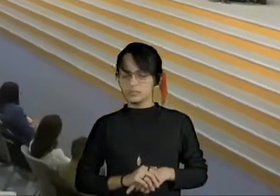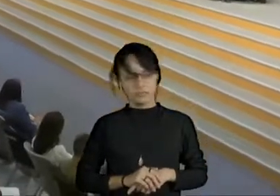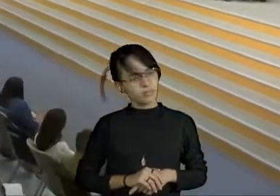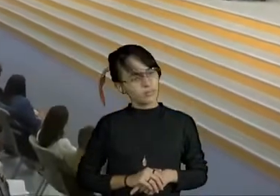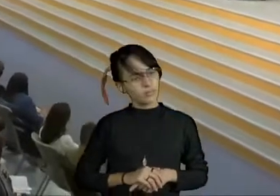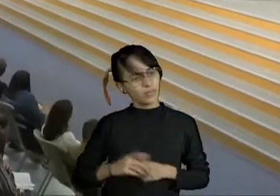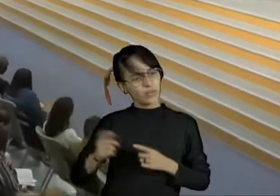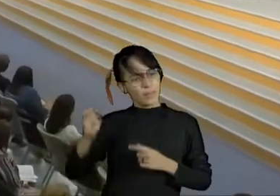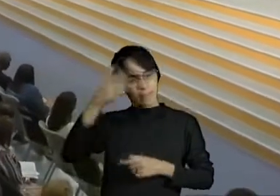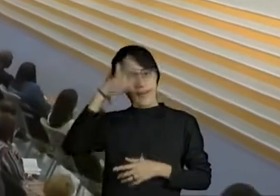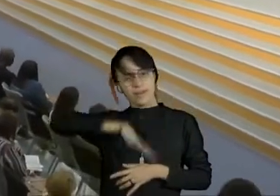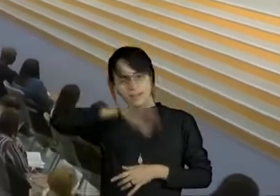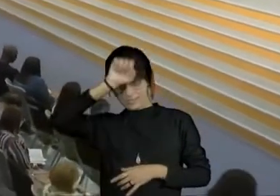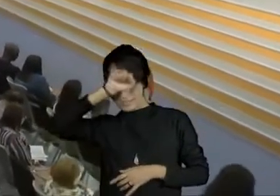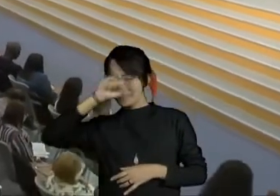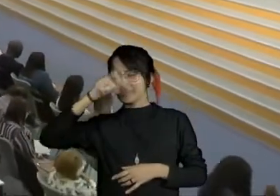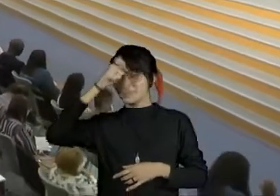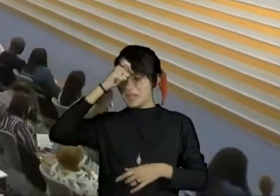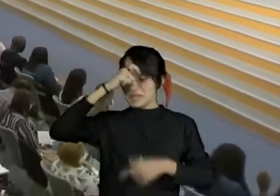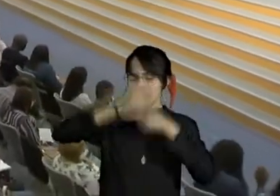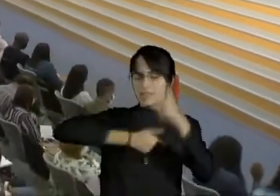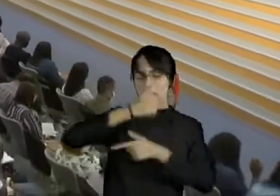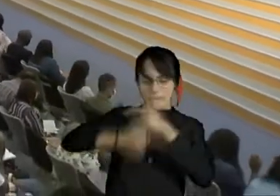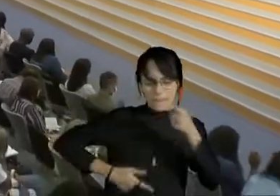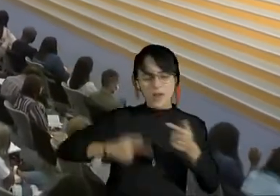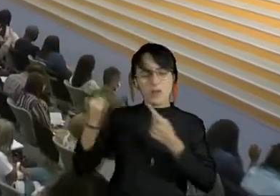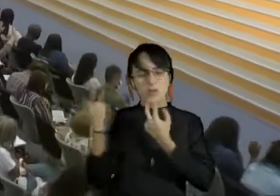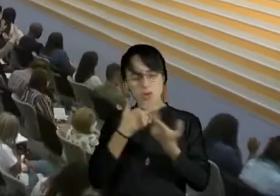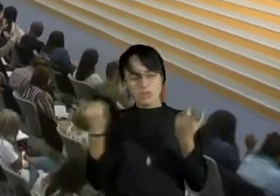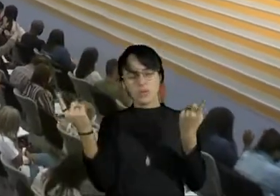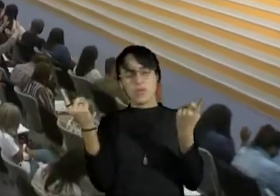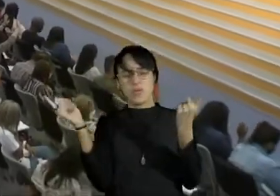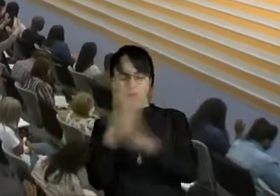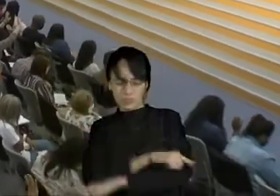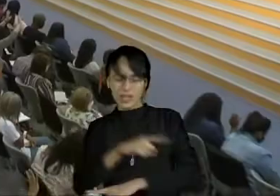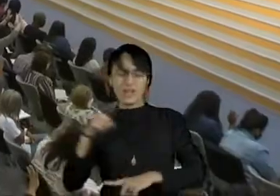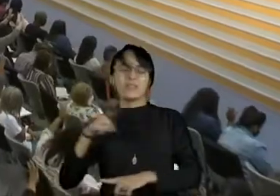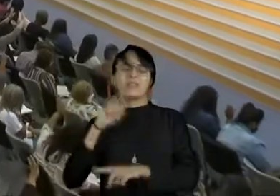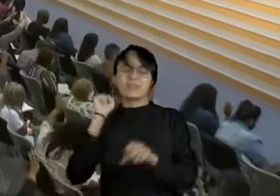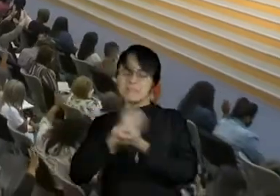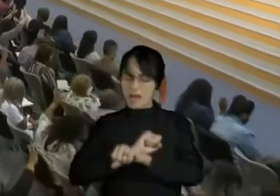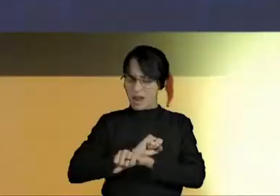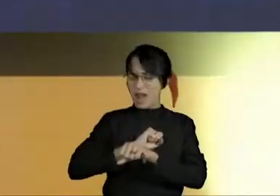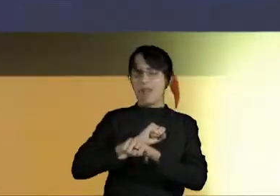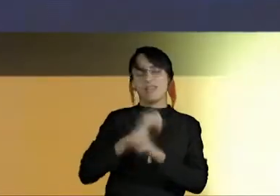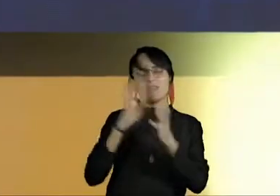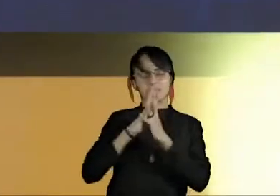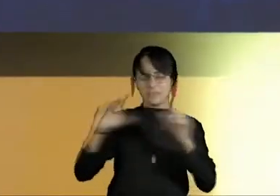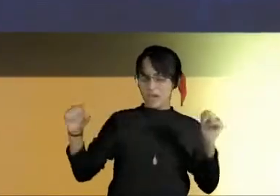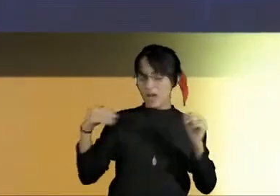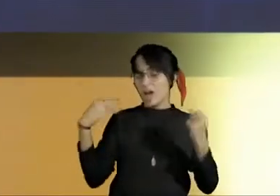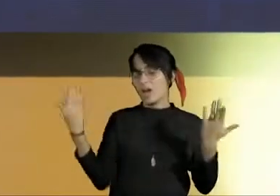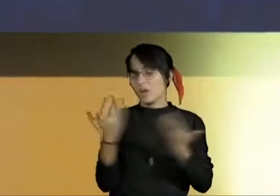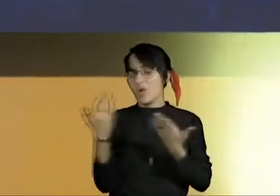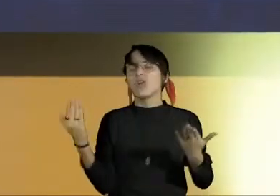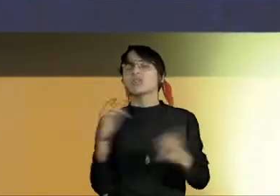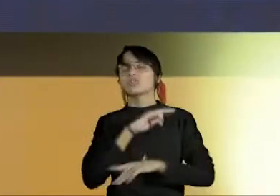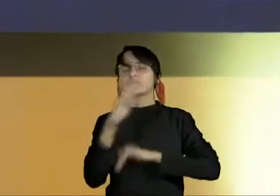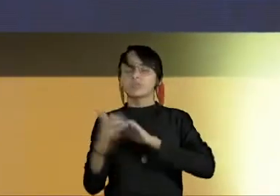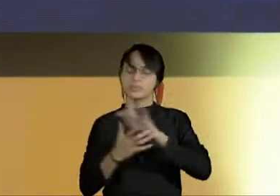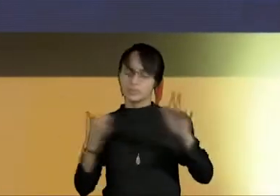encantamento, palavra ao contrário, seja neutralizada, vencida e sem força agora, no nome